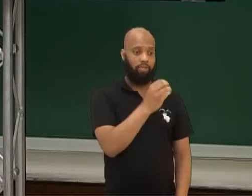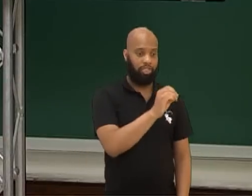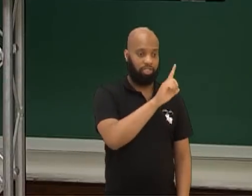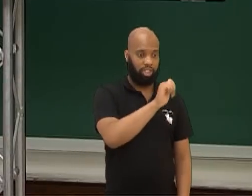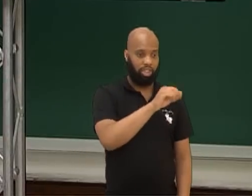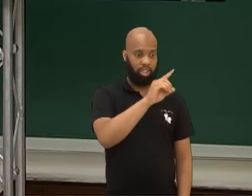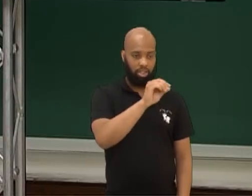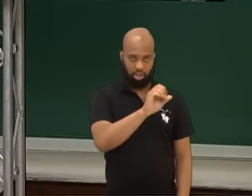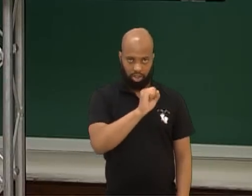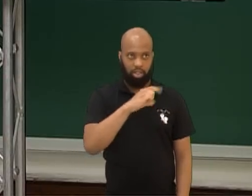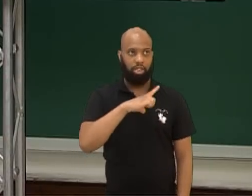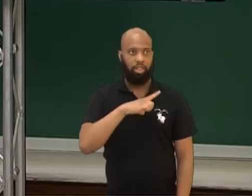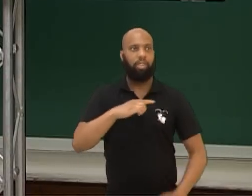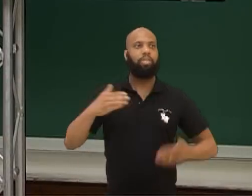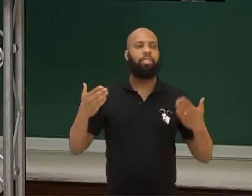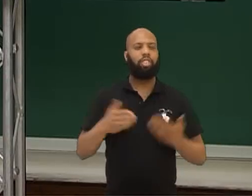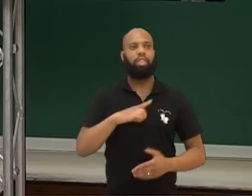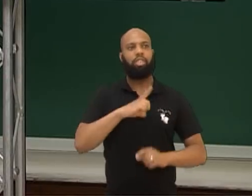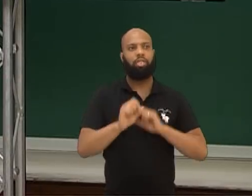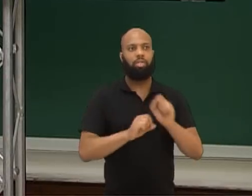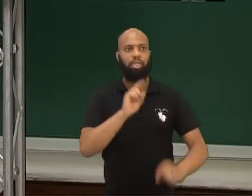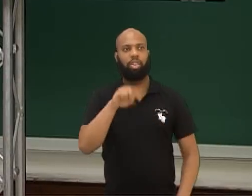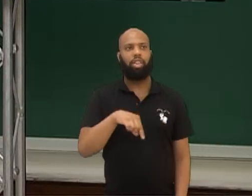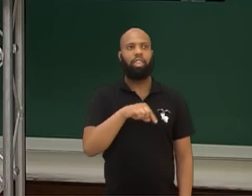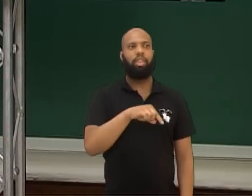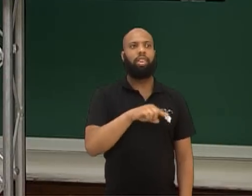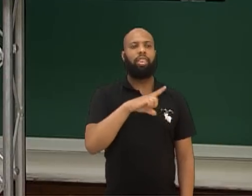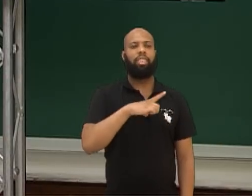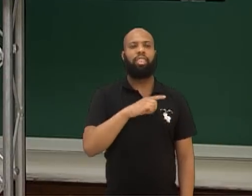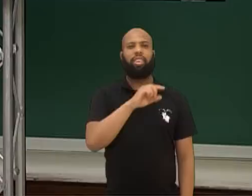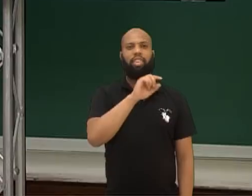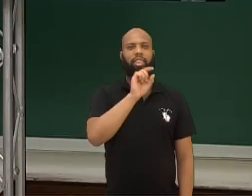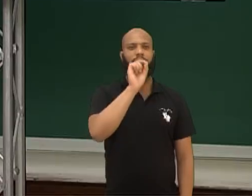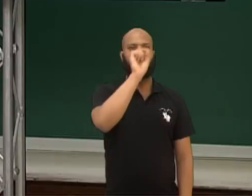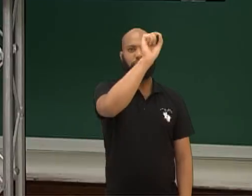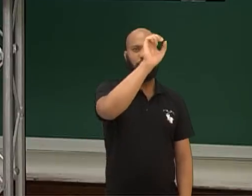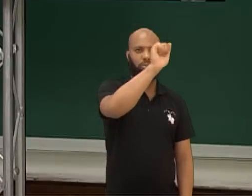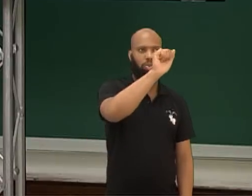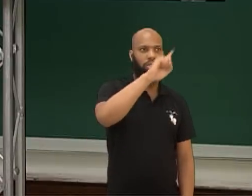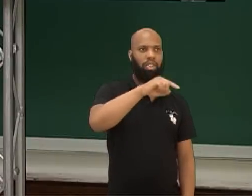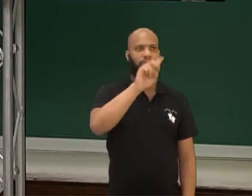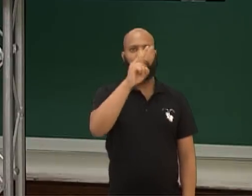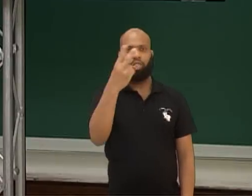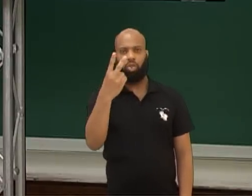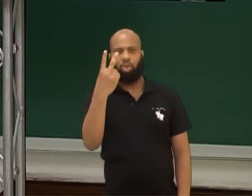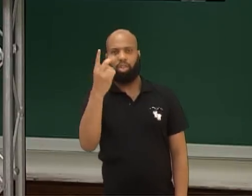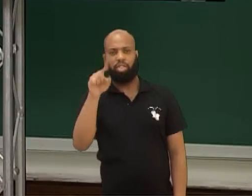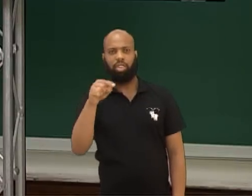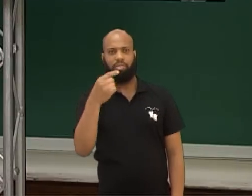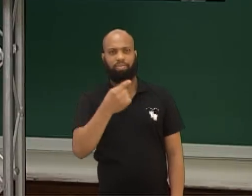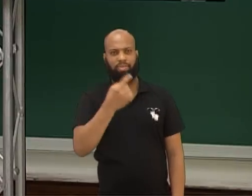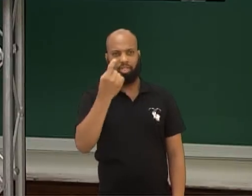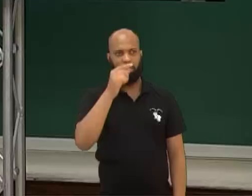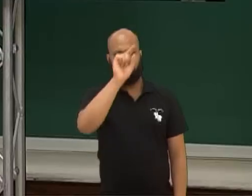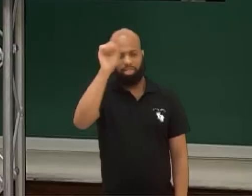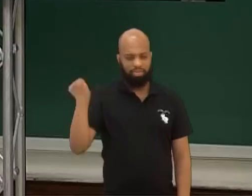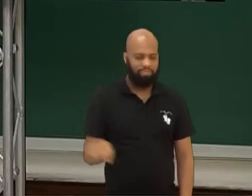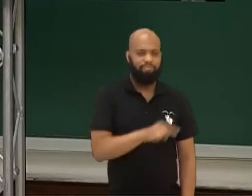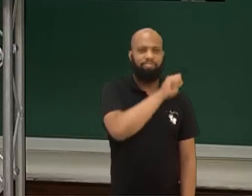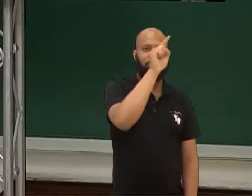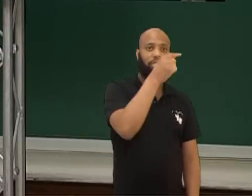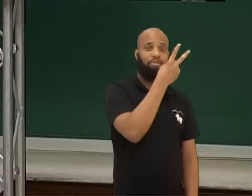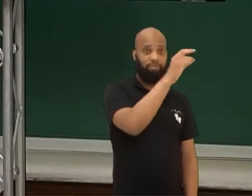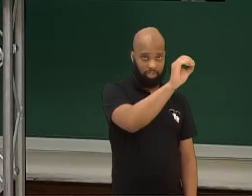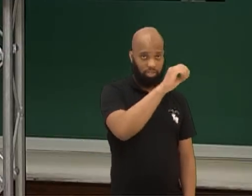20 lados. Esse VA é o ponto A. Esse V2 quer dizer que é o segundo ponto. Então, 3, 4, 5,